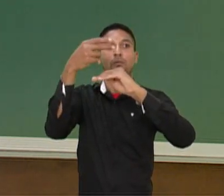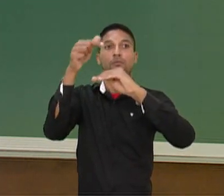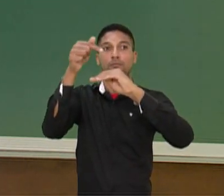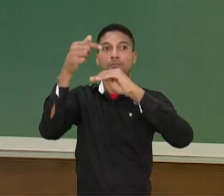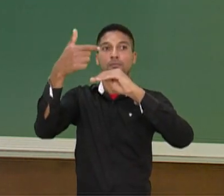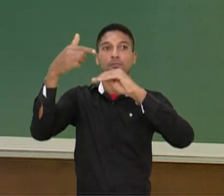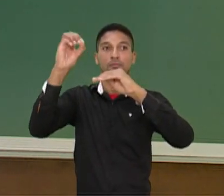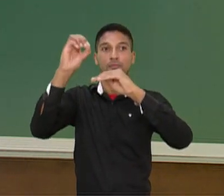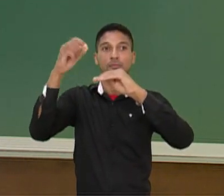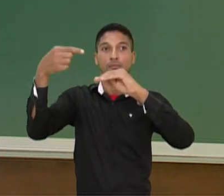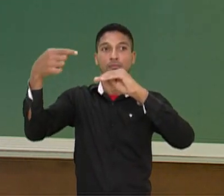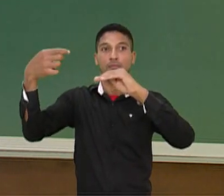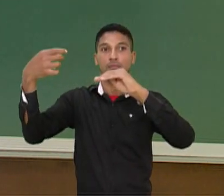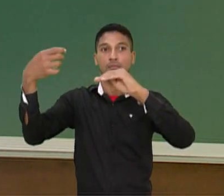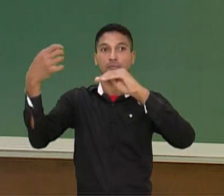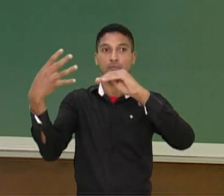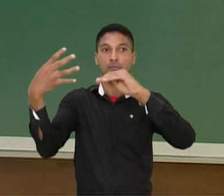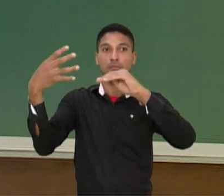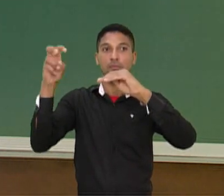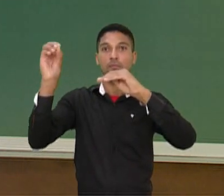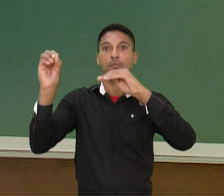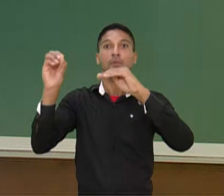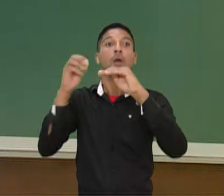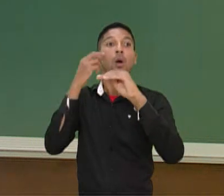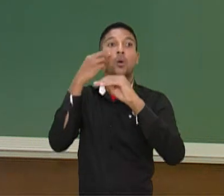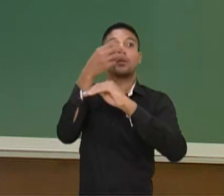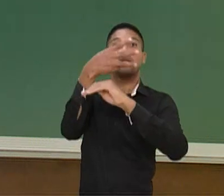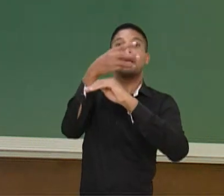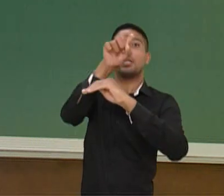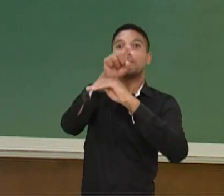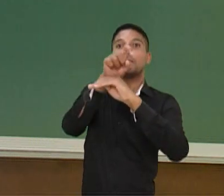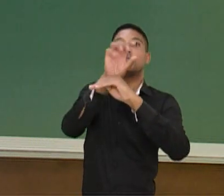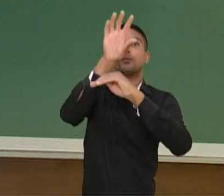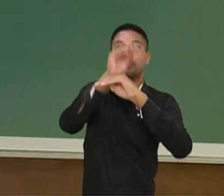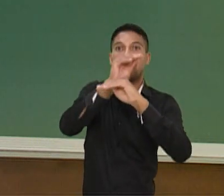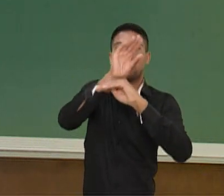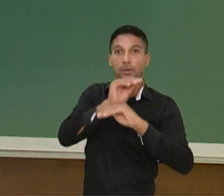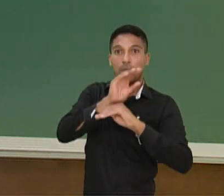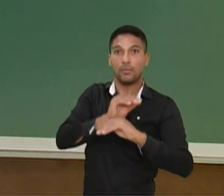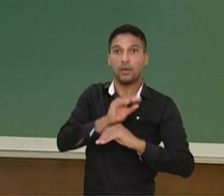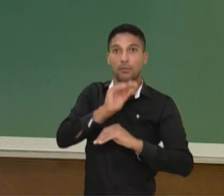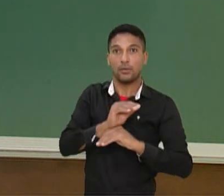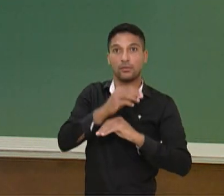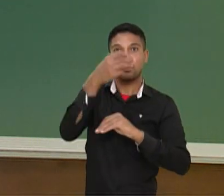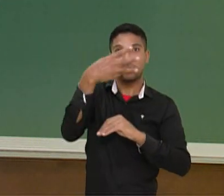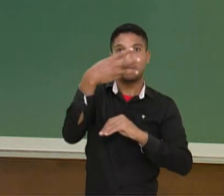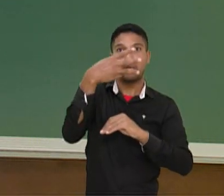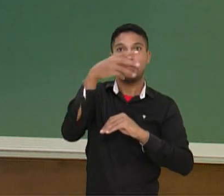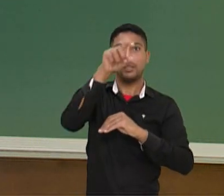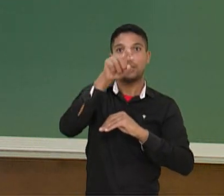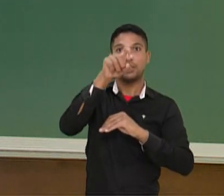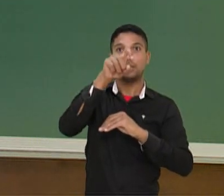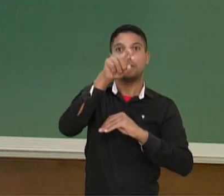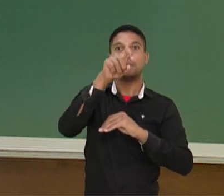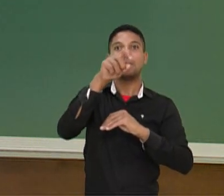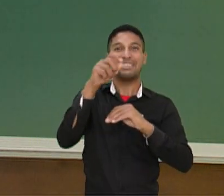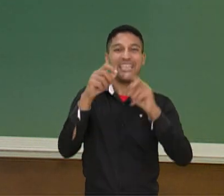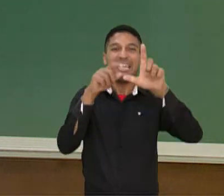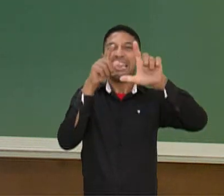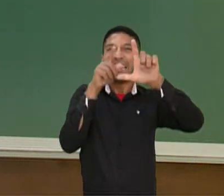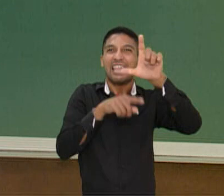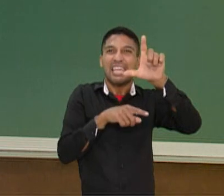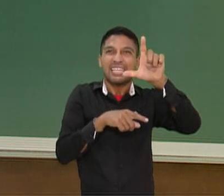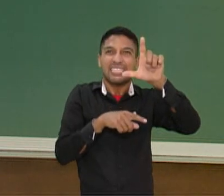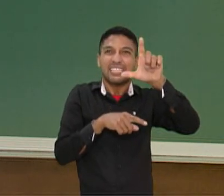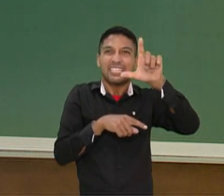270. O 3 com o X vai copiando, ó, tá vendo? O 3, os números que estão grudados com a letra, eles são grudentos mesmo.